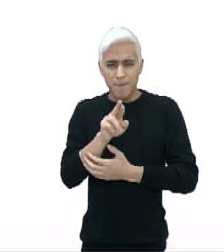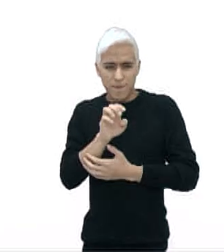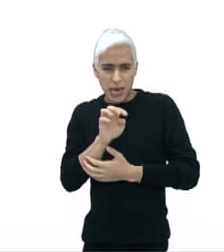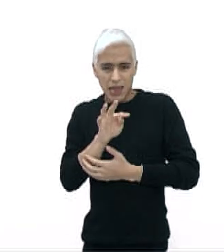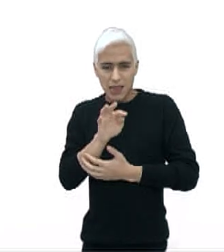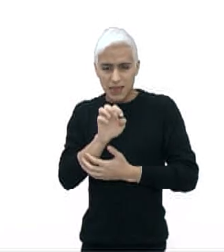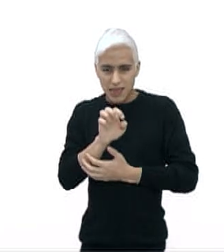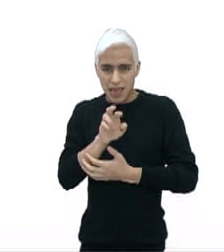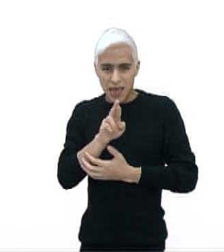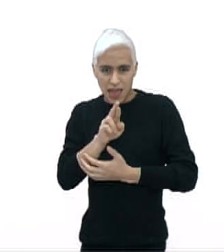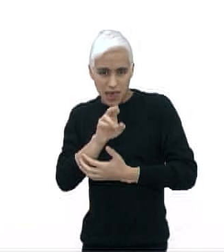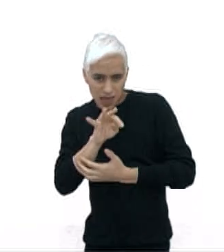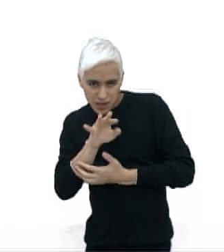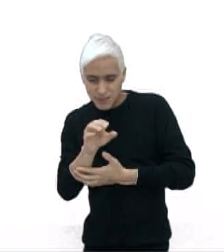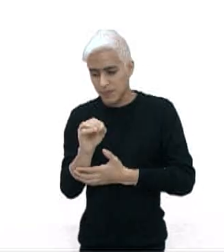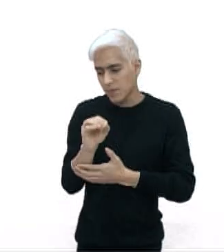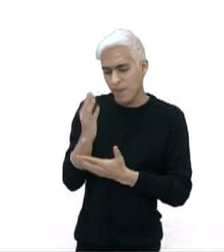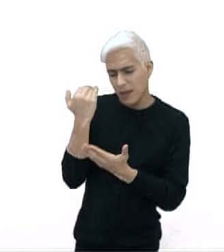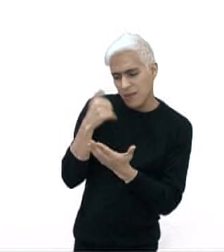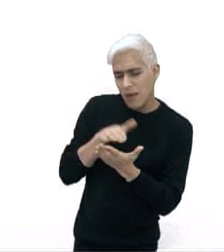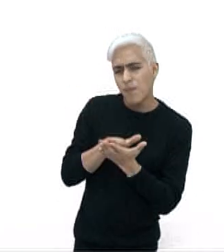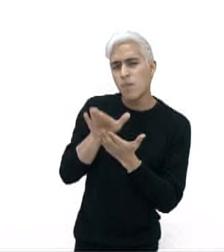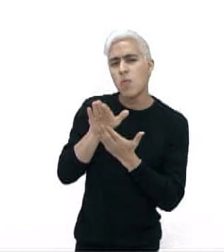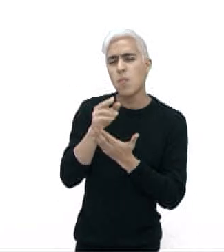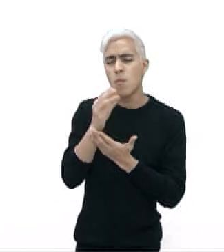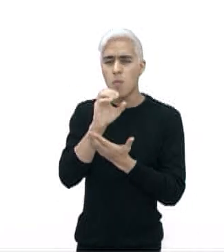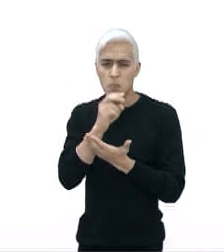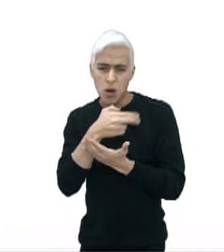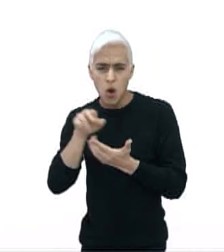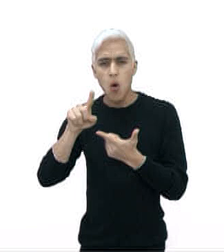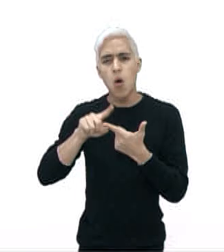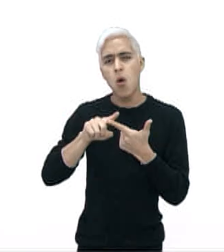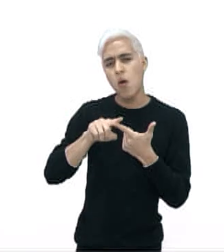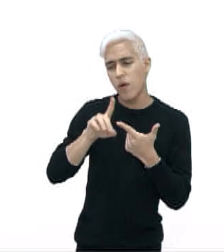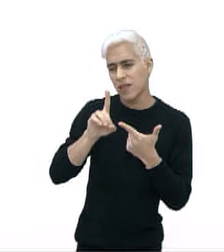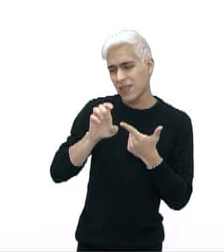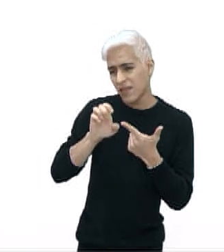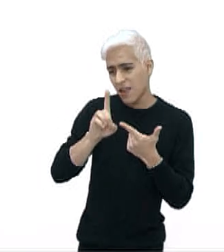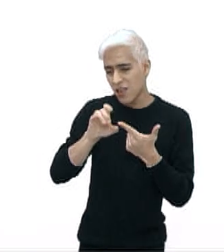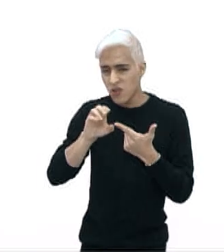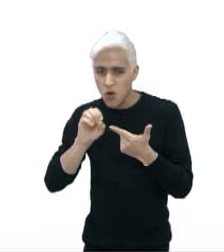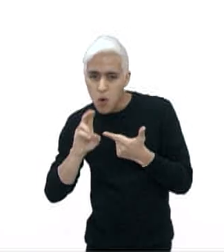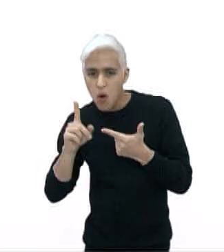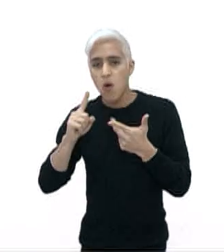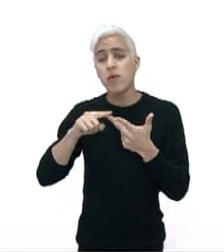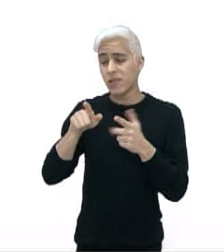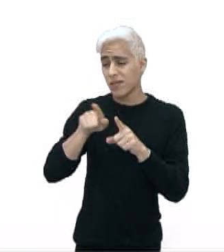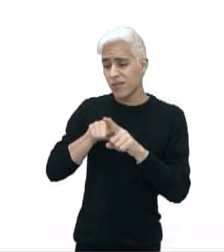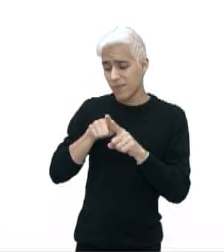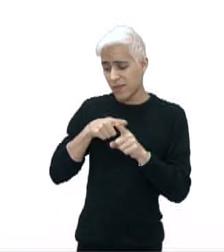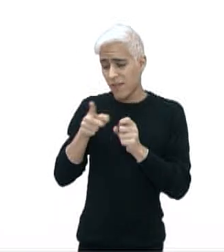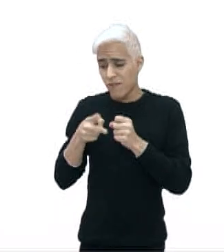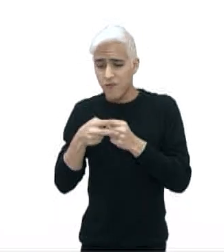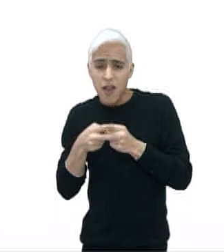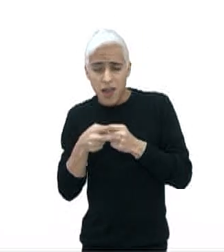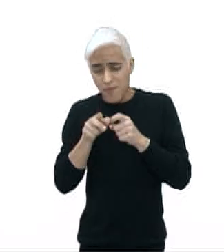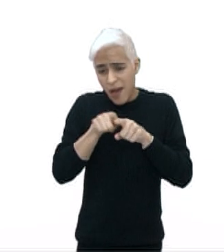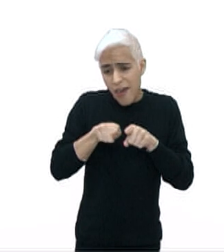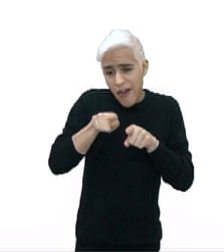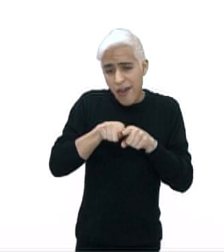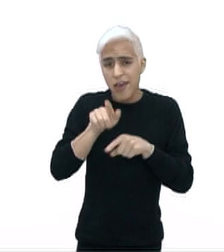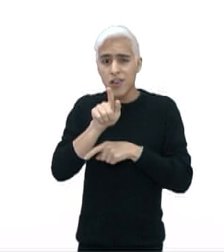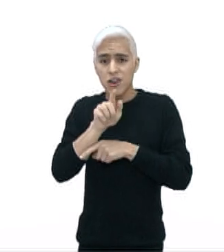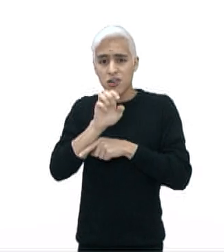ali, passado, atuou, publicou e dedicou. E nós temos um verbo no gerúndio. Tranquilo,